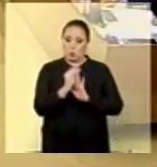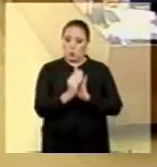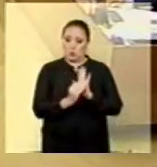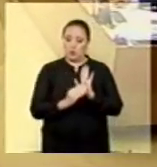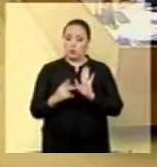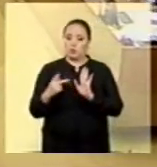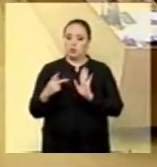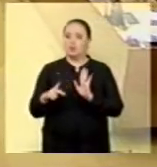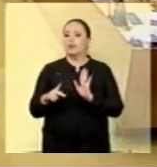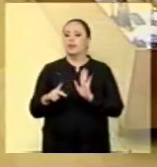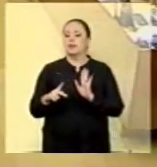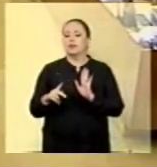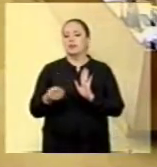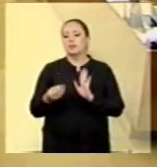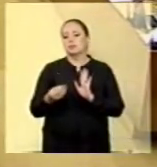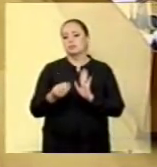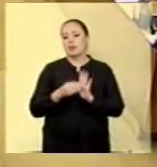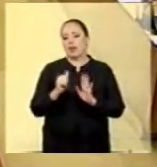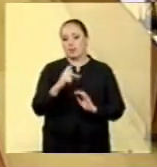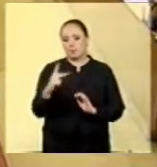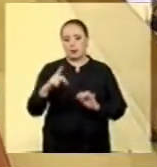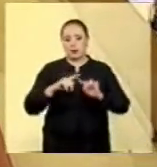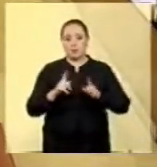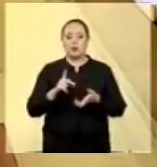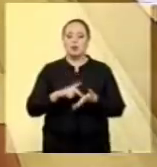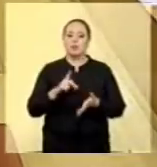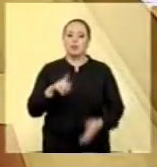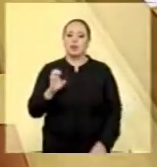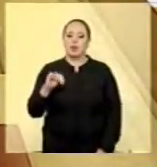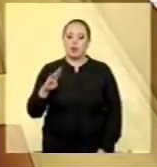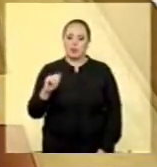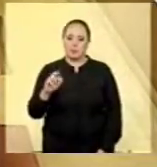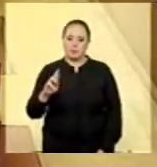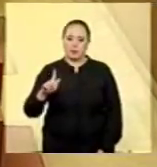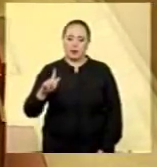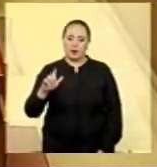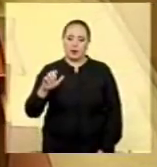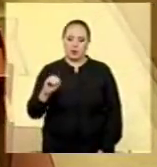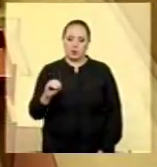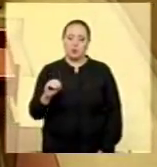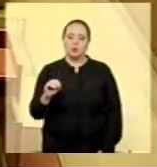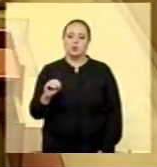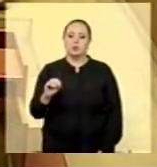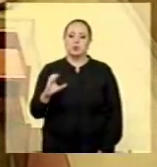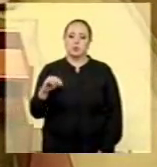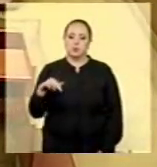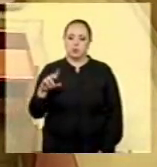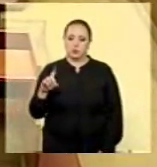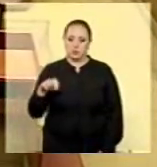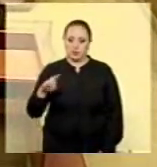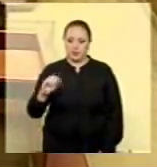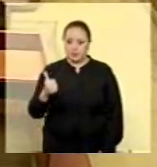esteja autuada como ação penal, na verdade é um embargos infringentes de uma condenação